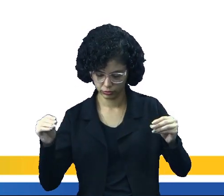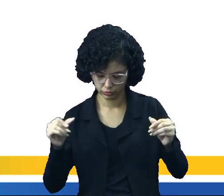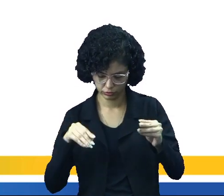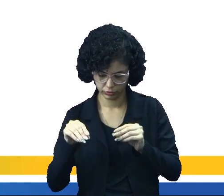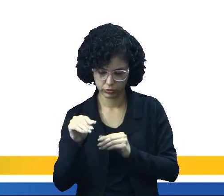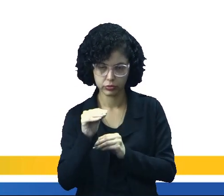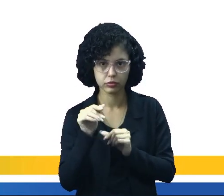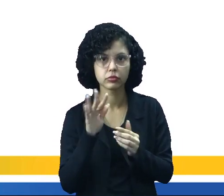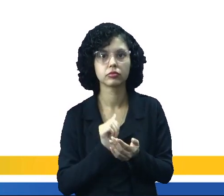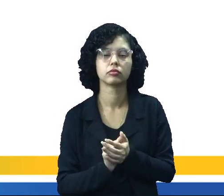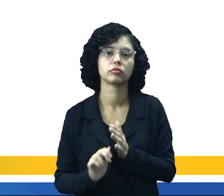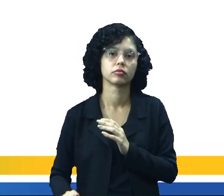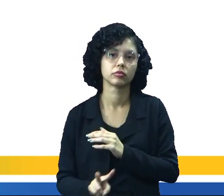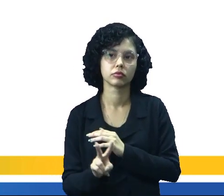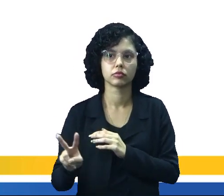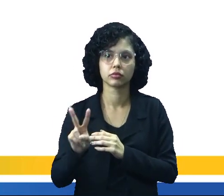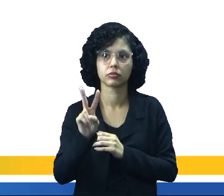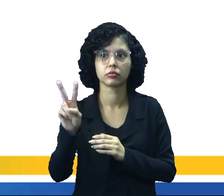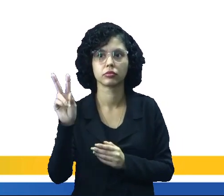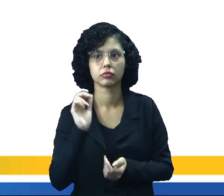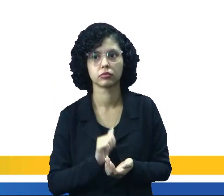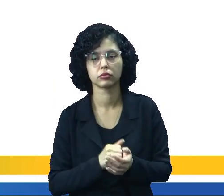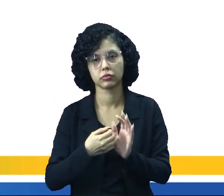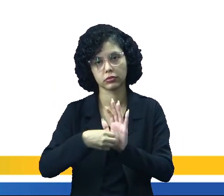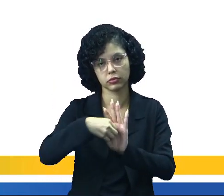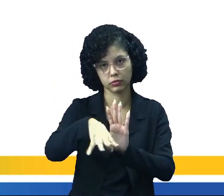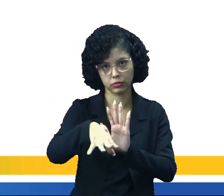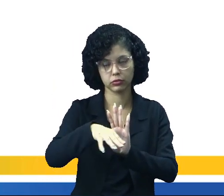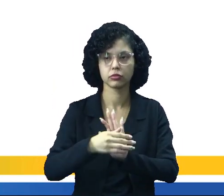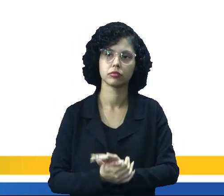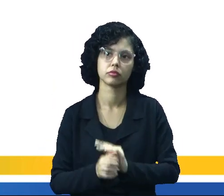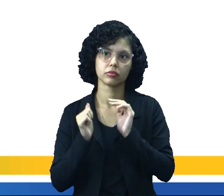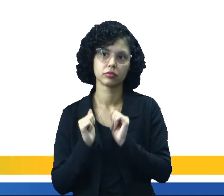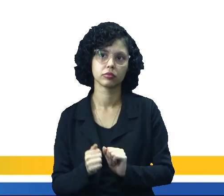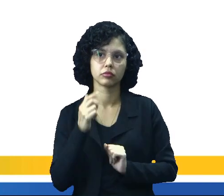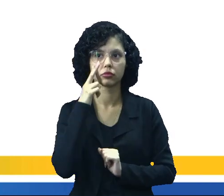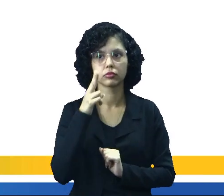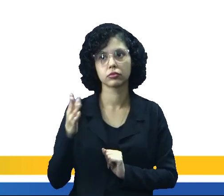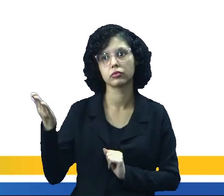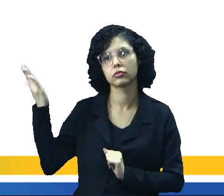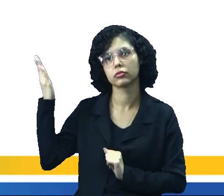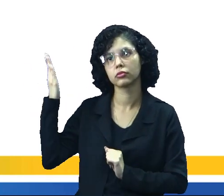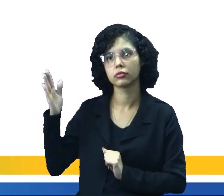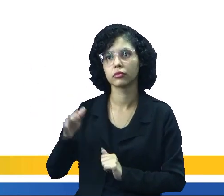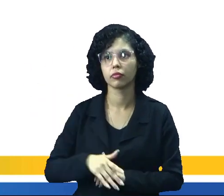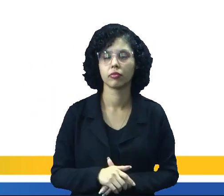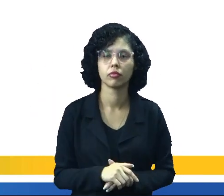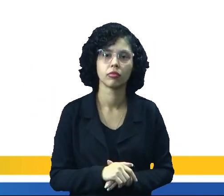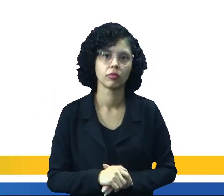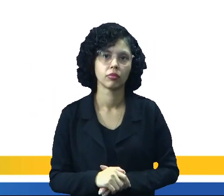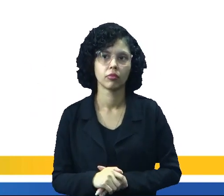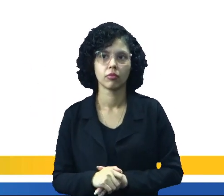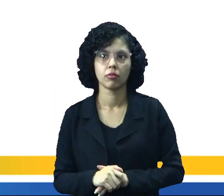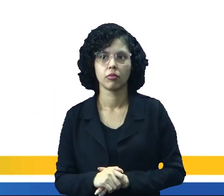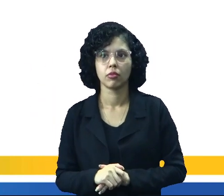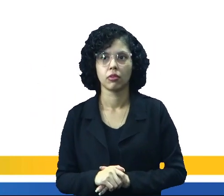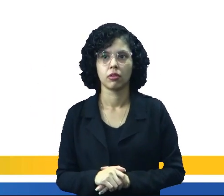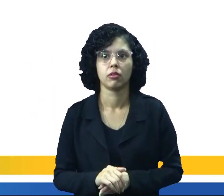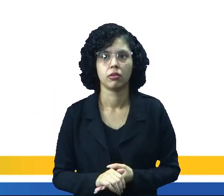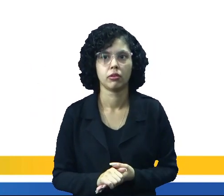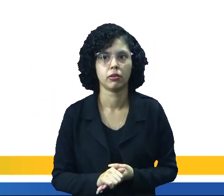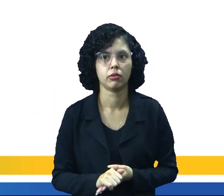bem valorizados no abstracionismo, como a gente pode observar nas imagens, né? Olha, e